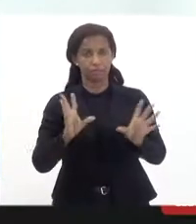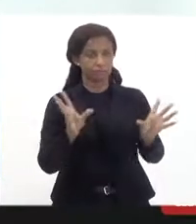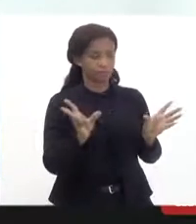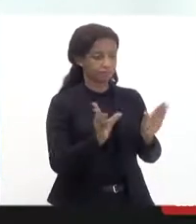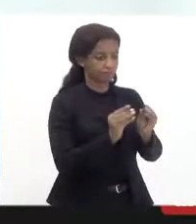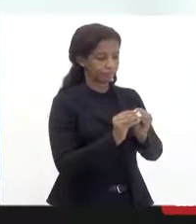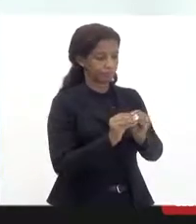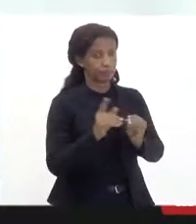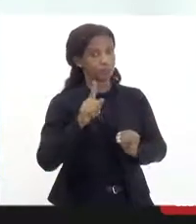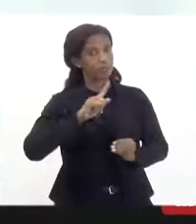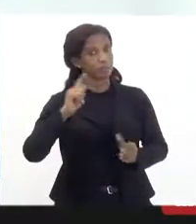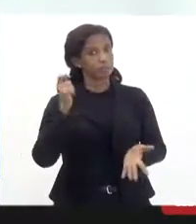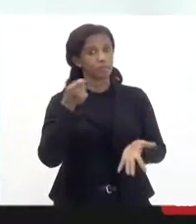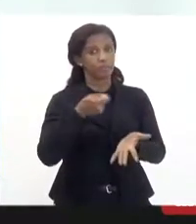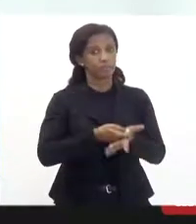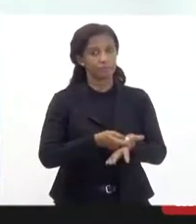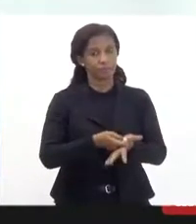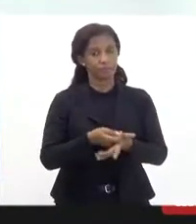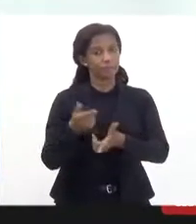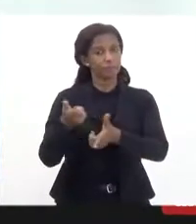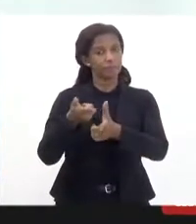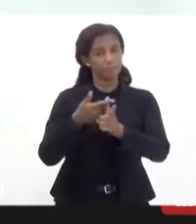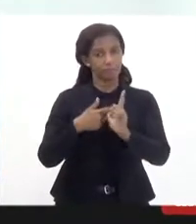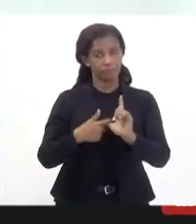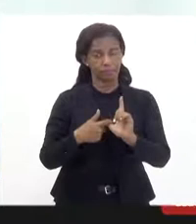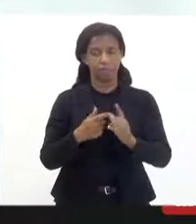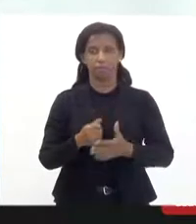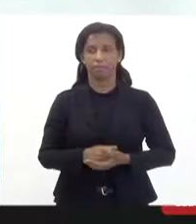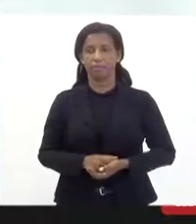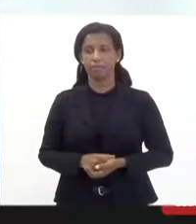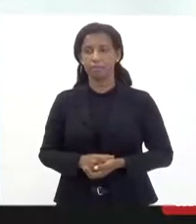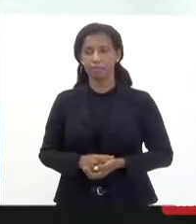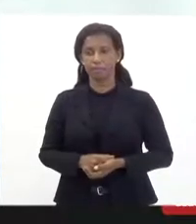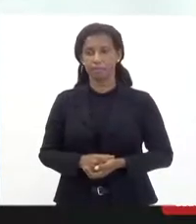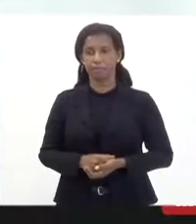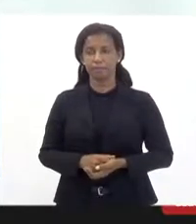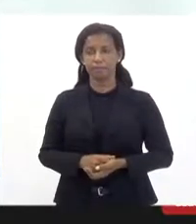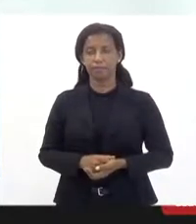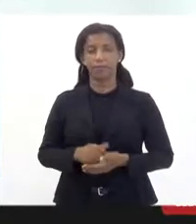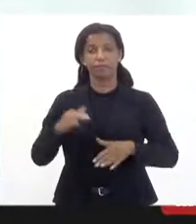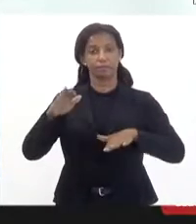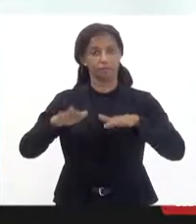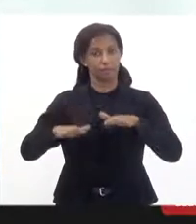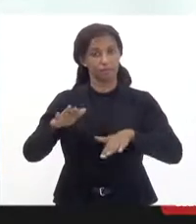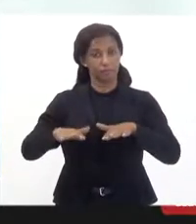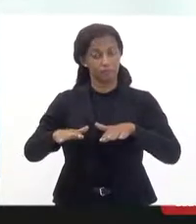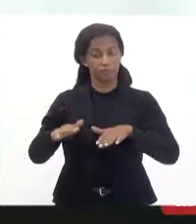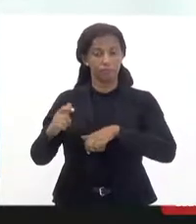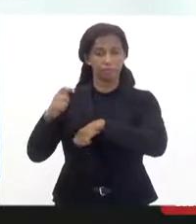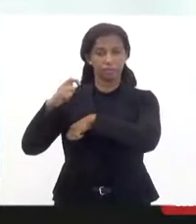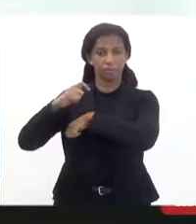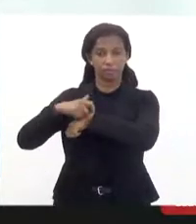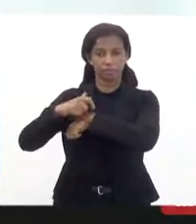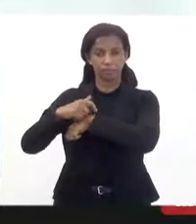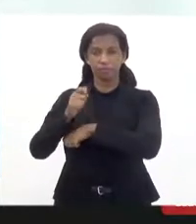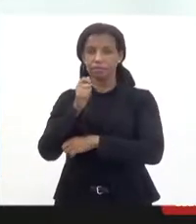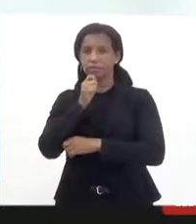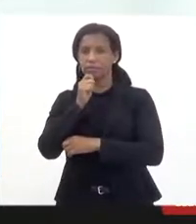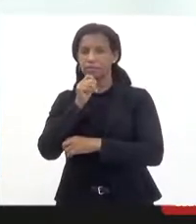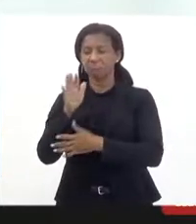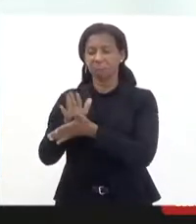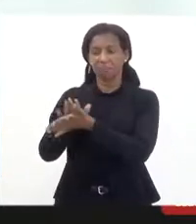simplesmente não pagar as suas dívidas, mesmo naqueles casos que não tem nem